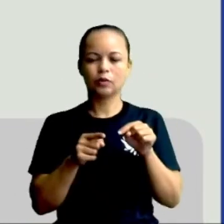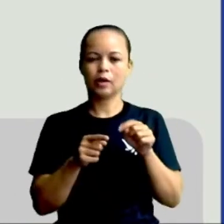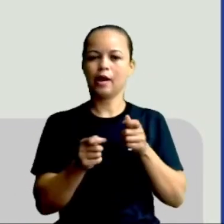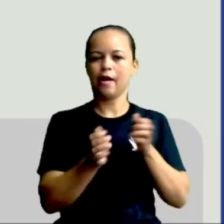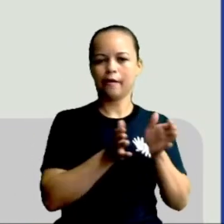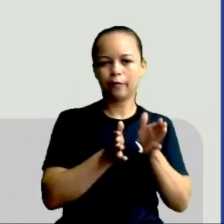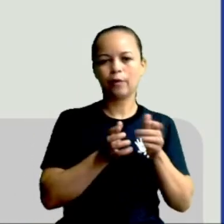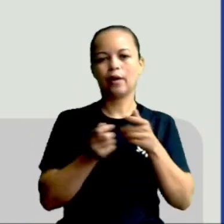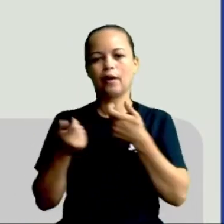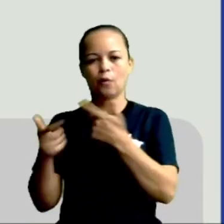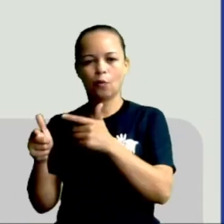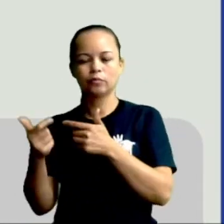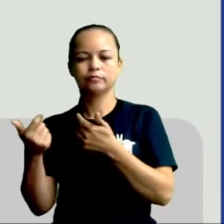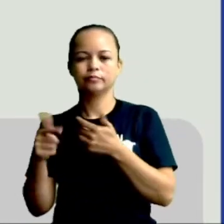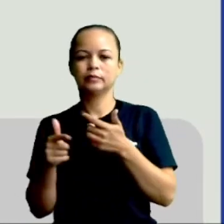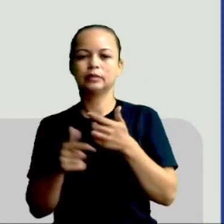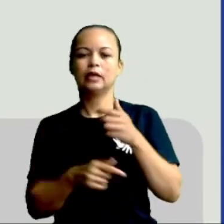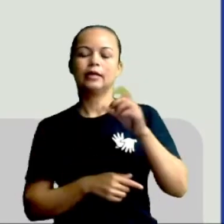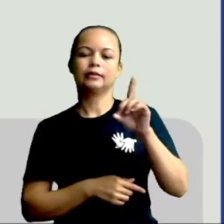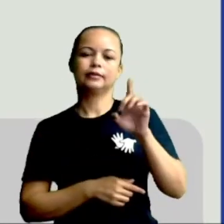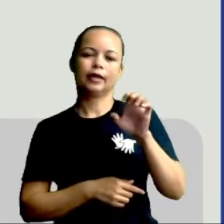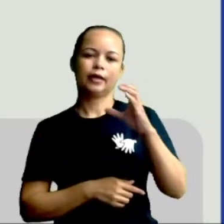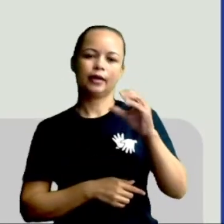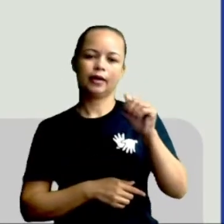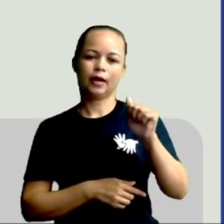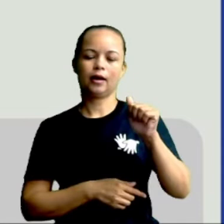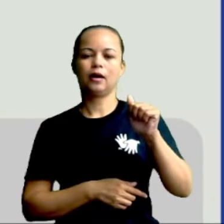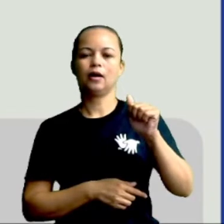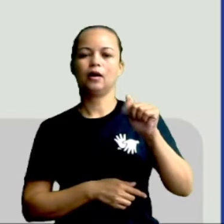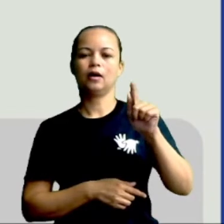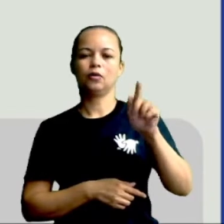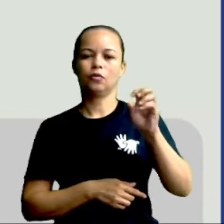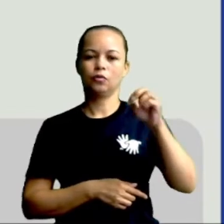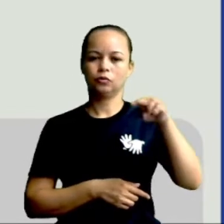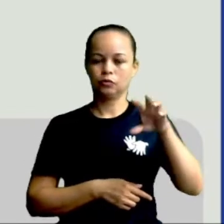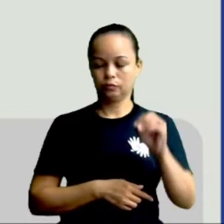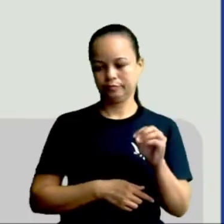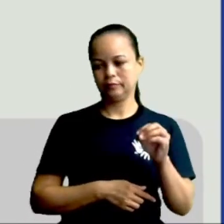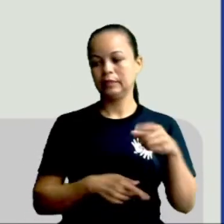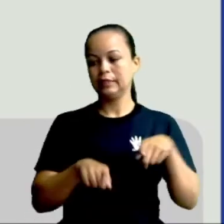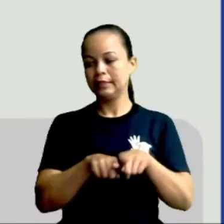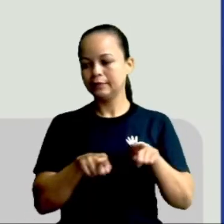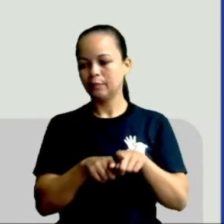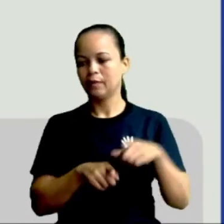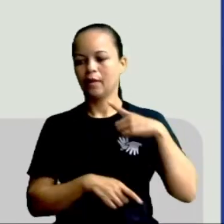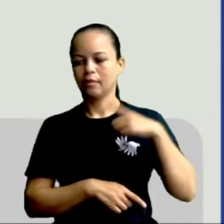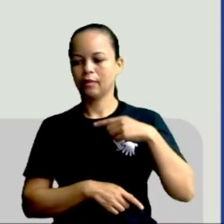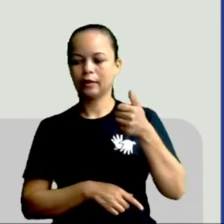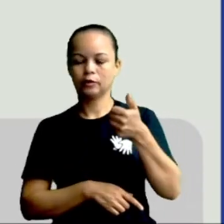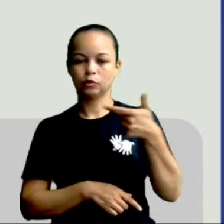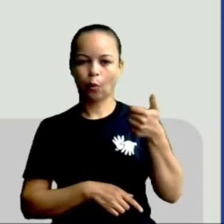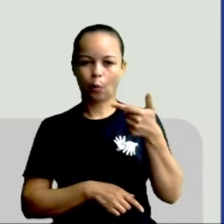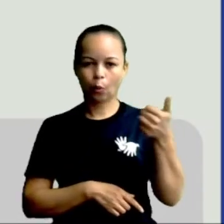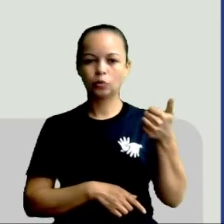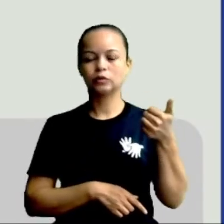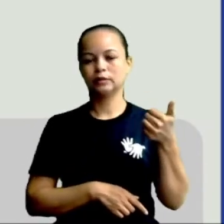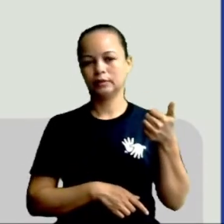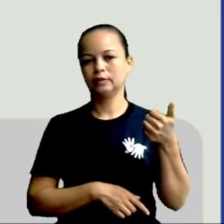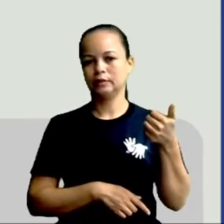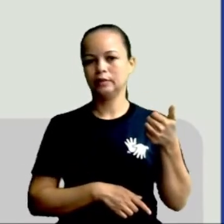regular, chamada de decágono. A com 12 lados, tá? Regular e a outra não é